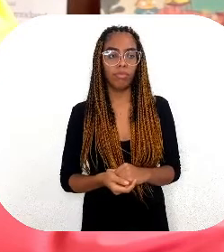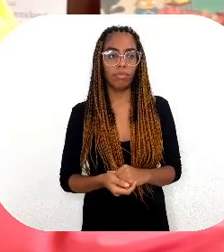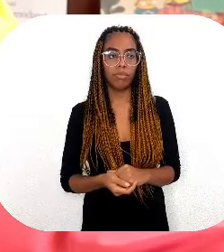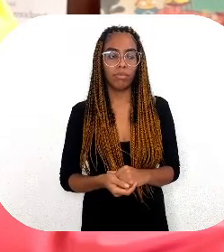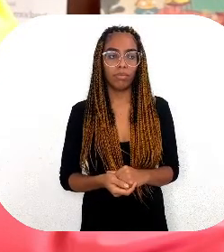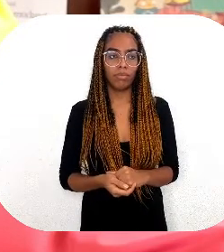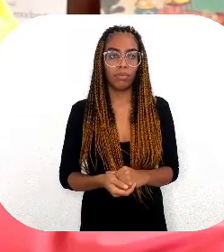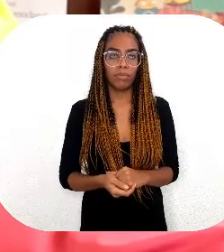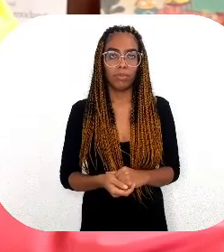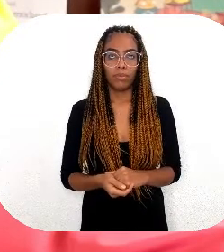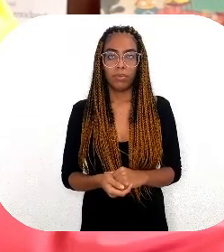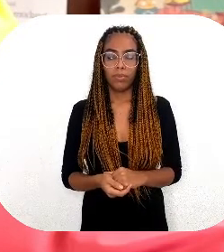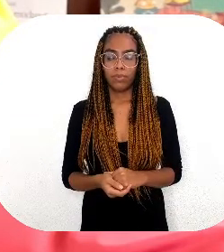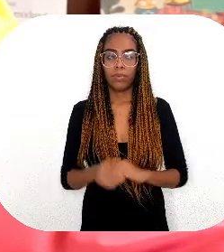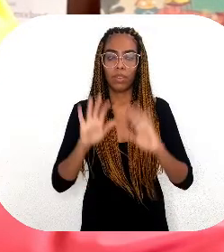Não, macaco.